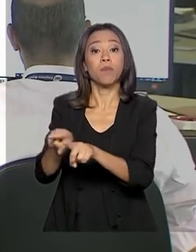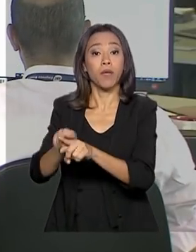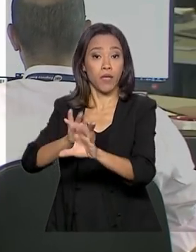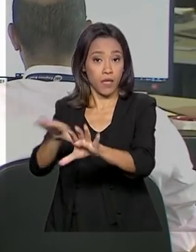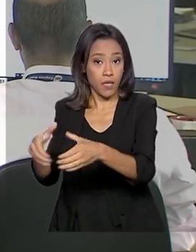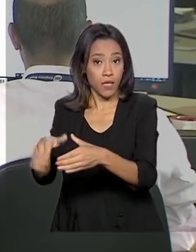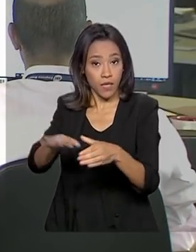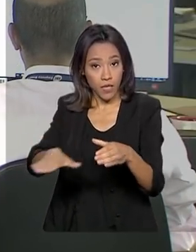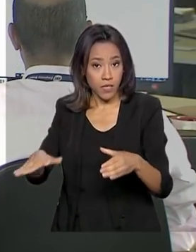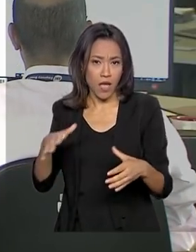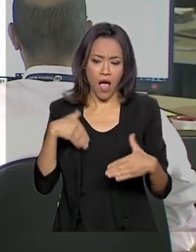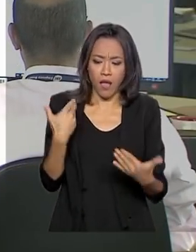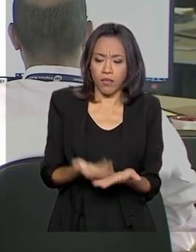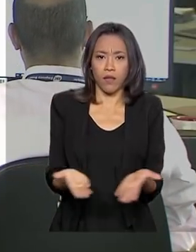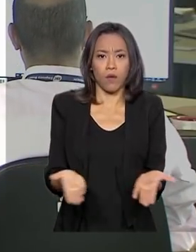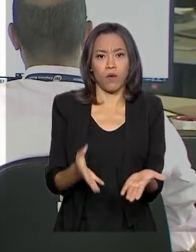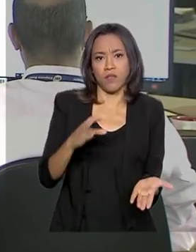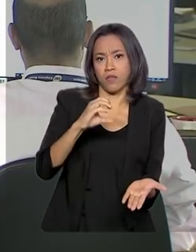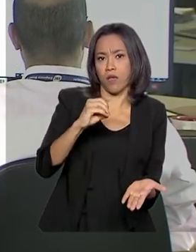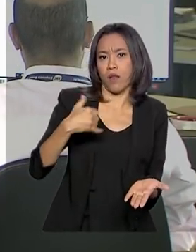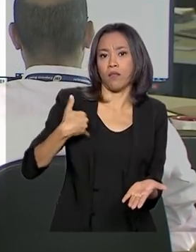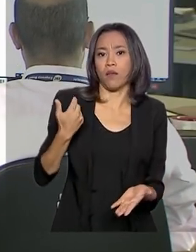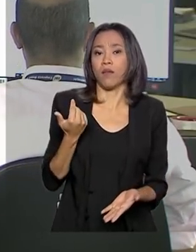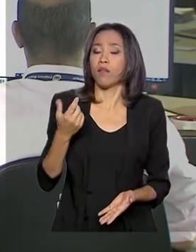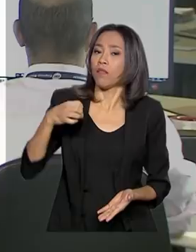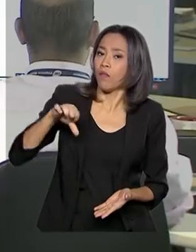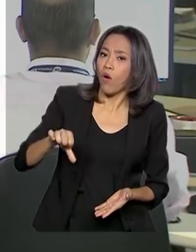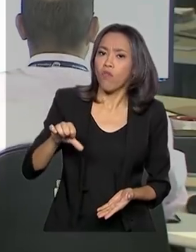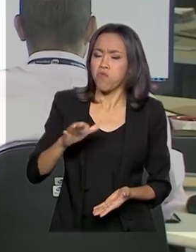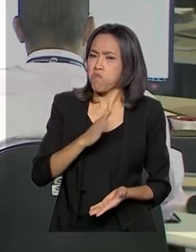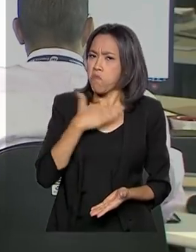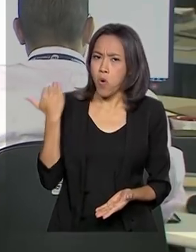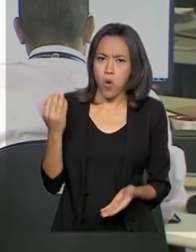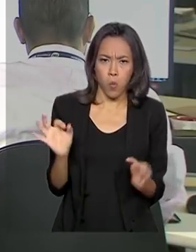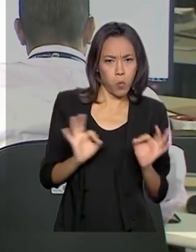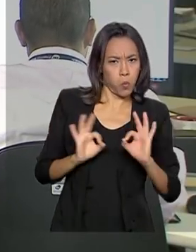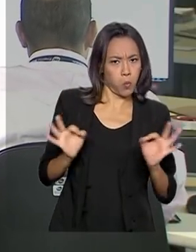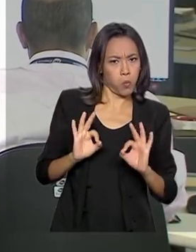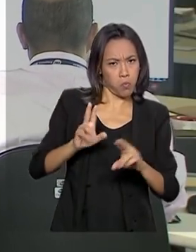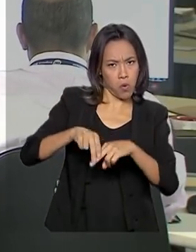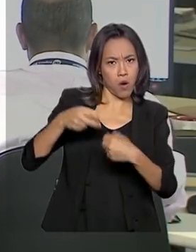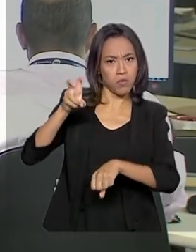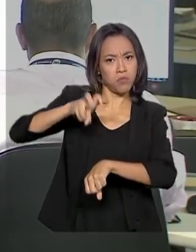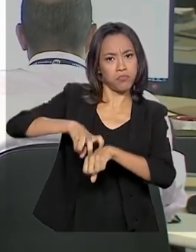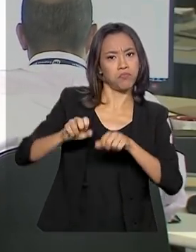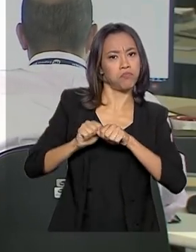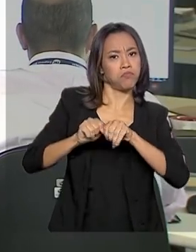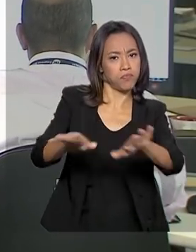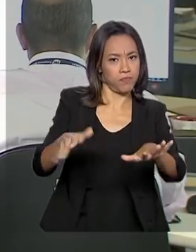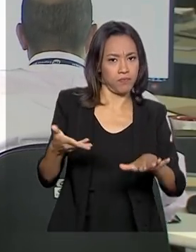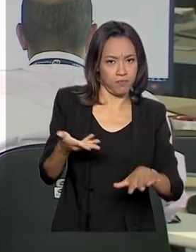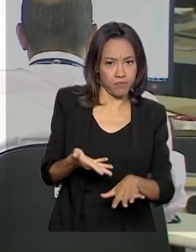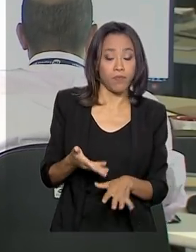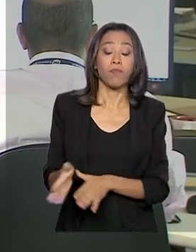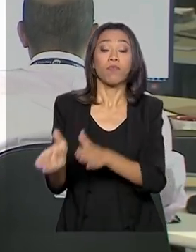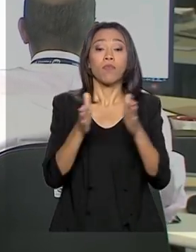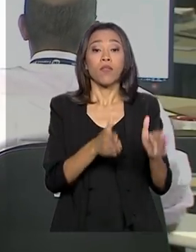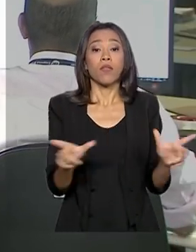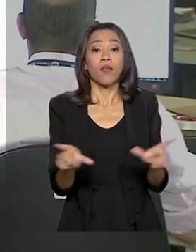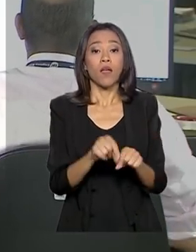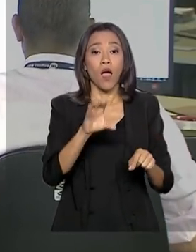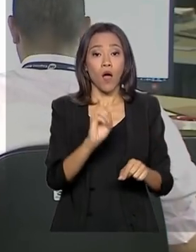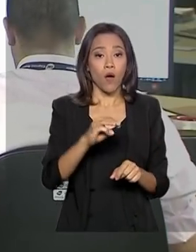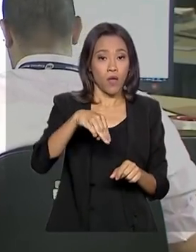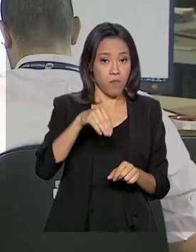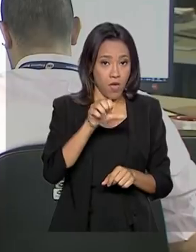nenhuma criança na faixa entre 0 e 9 anos morreu vítima do novo coronavírus. Segundo a OMS, a probabilidade